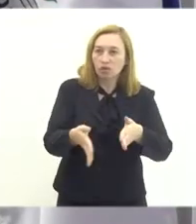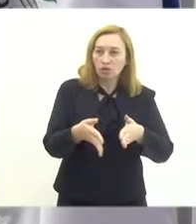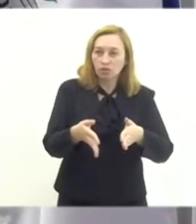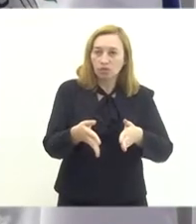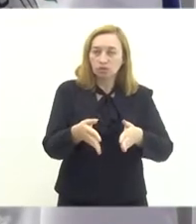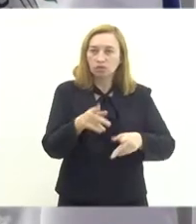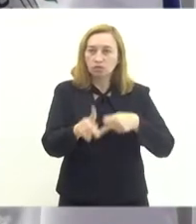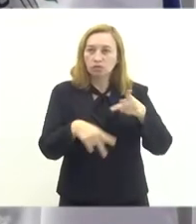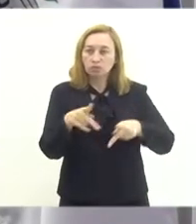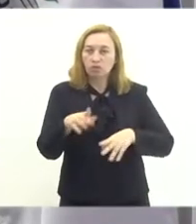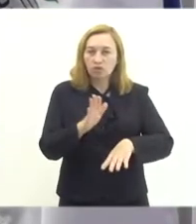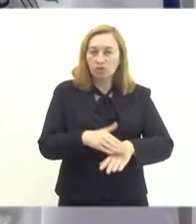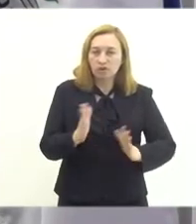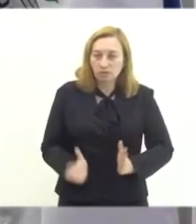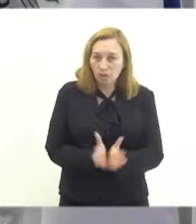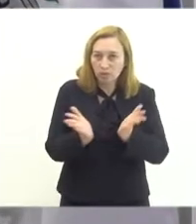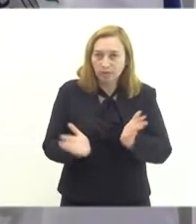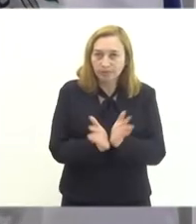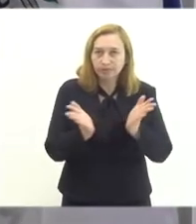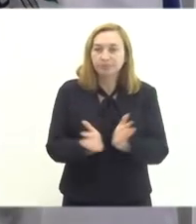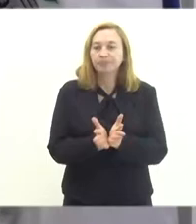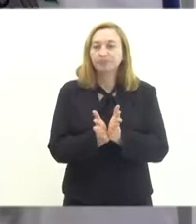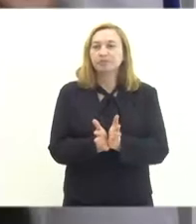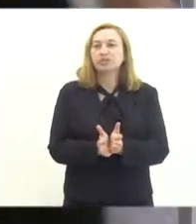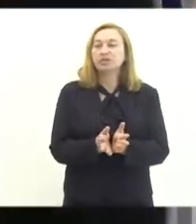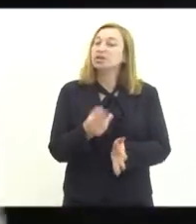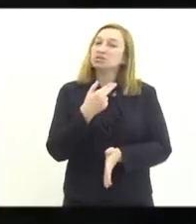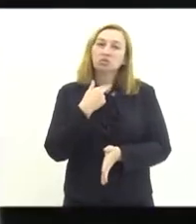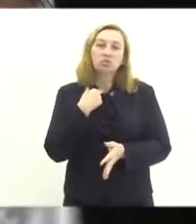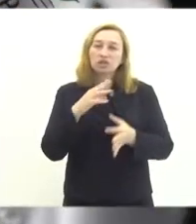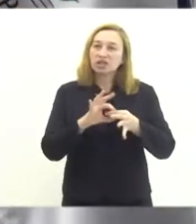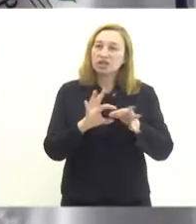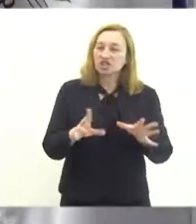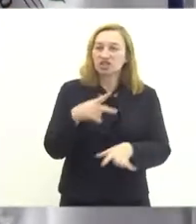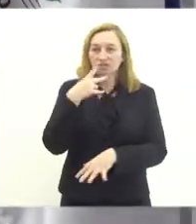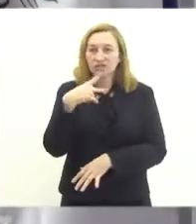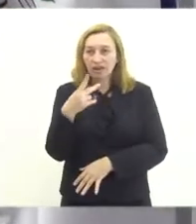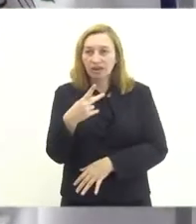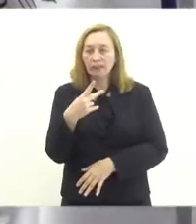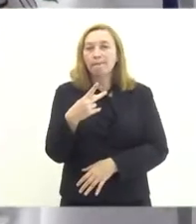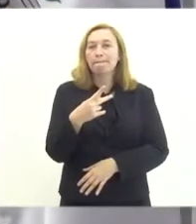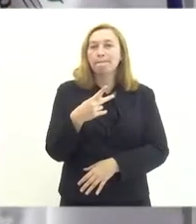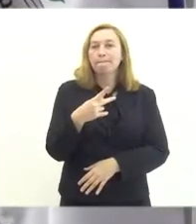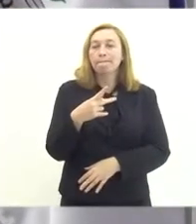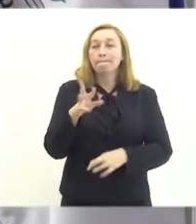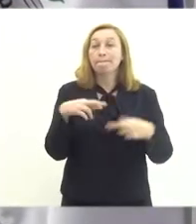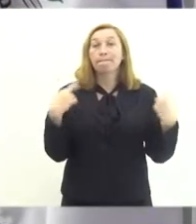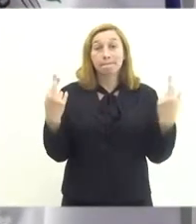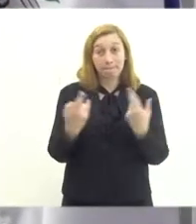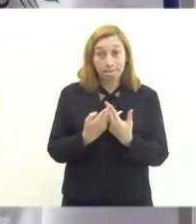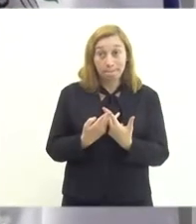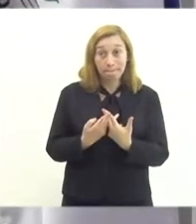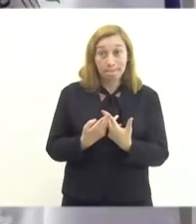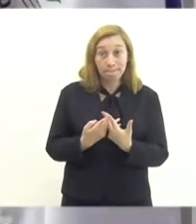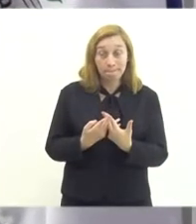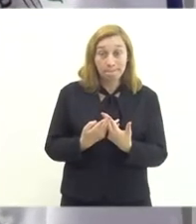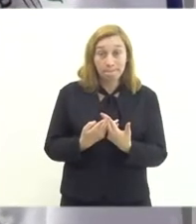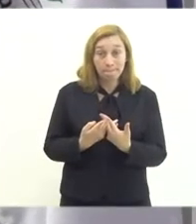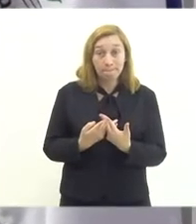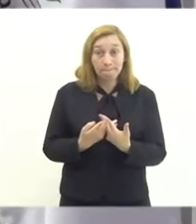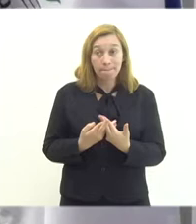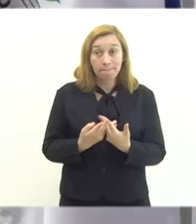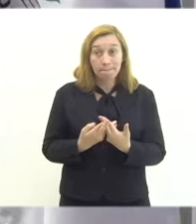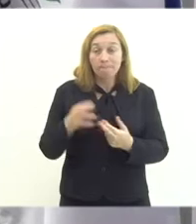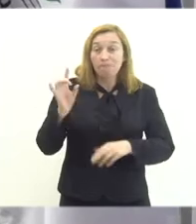das populações mais vulneráveis não poderia deixar de comentar nessa audiência a